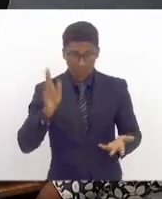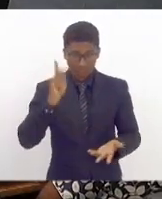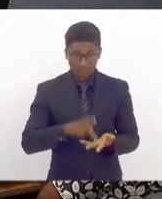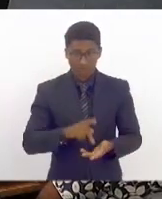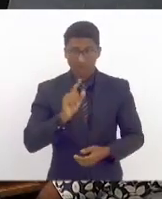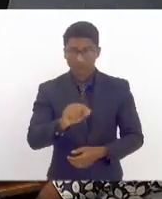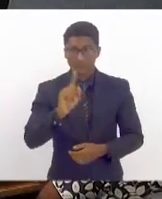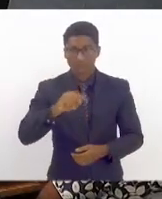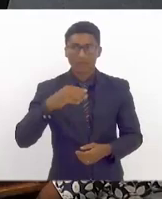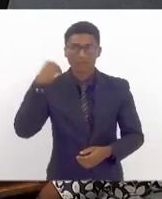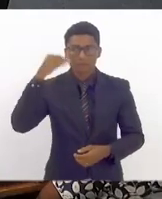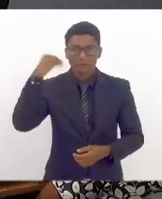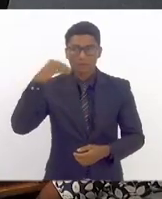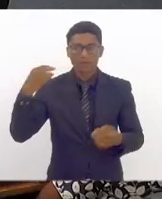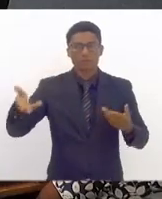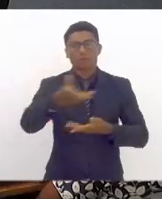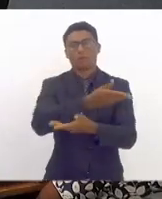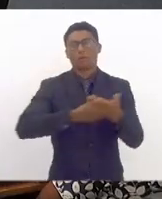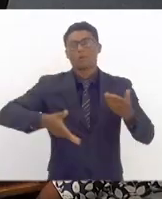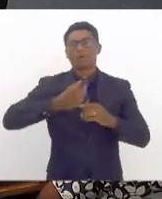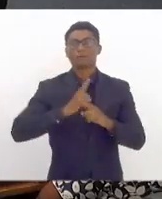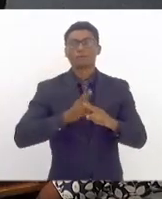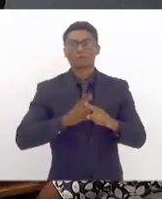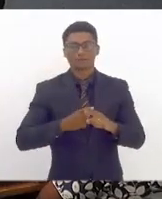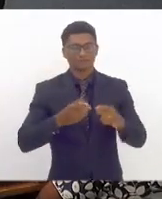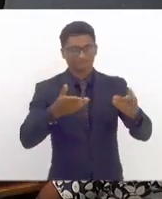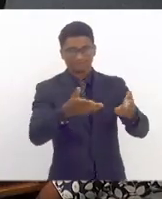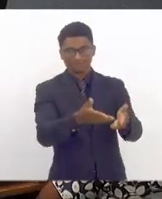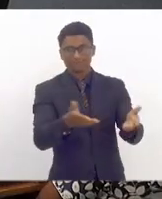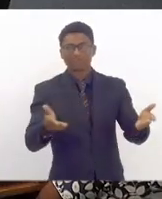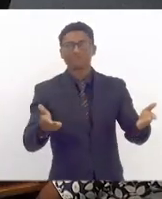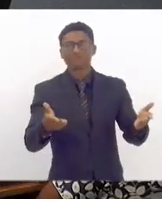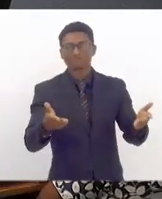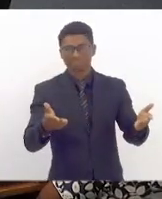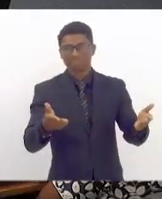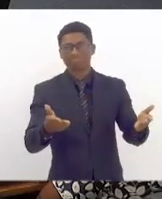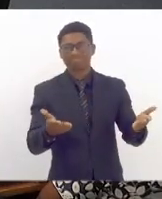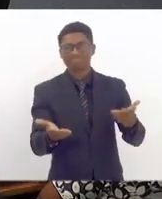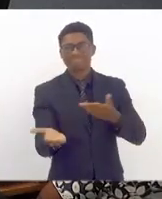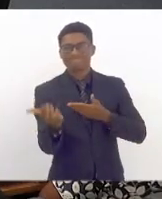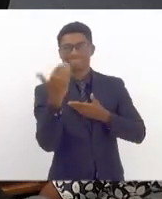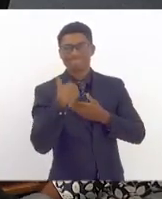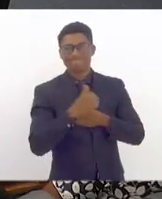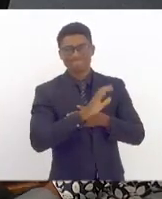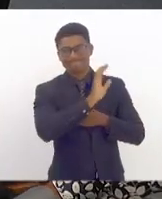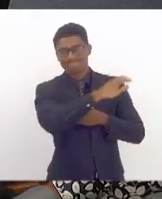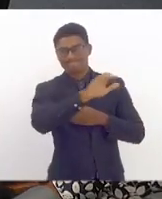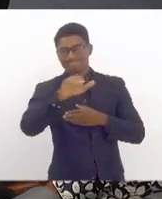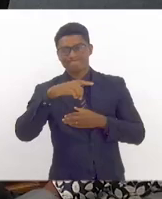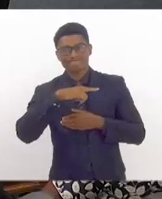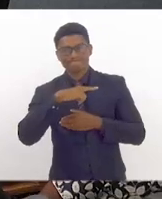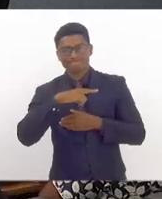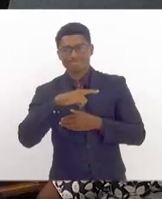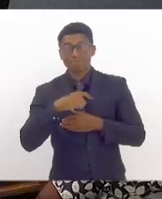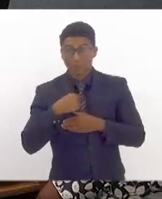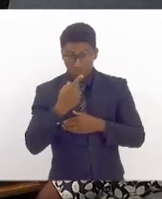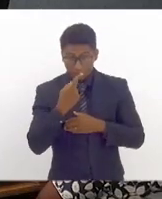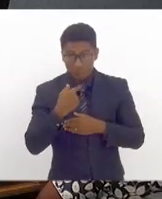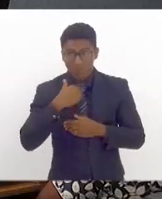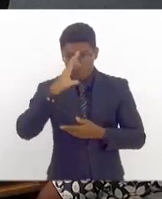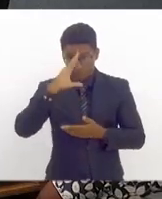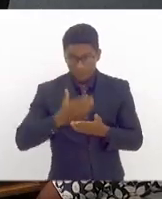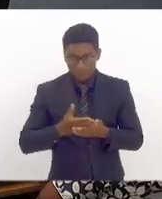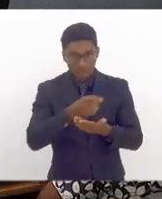trocava experiências porque essa rapaziada tá dentro deles eu costumo dizer que eu acredito